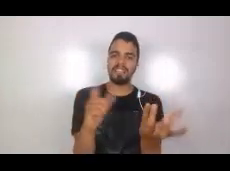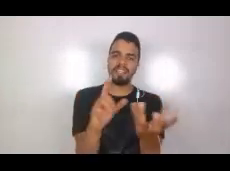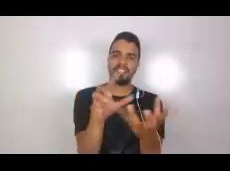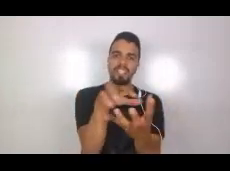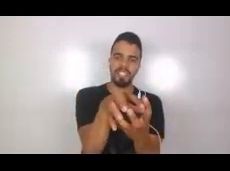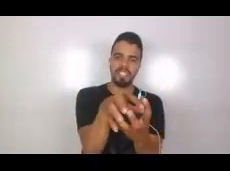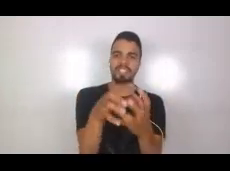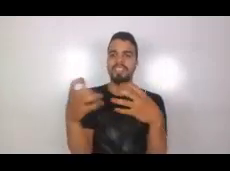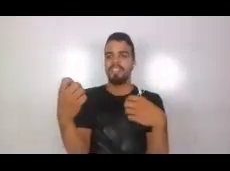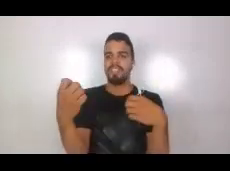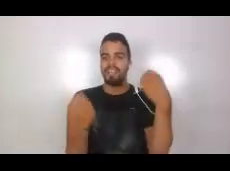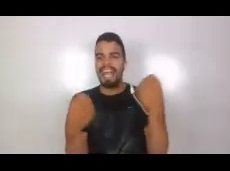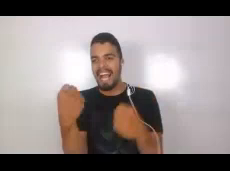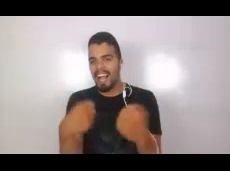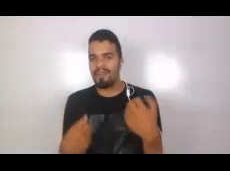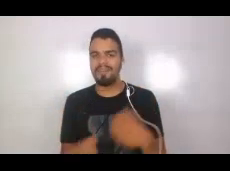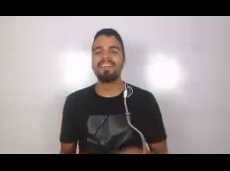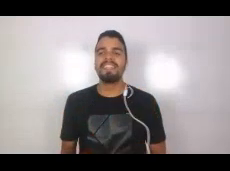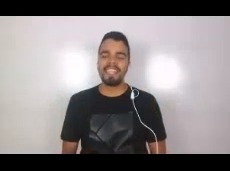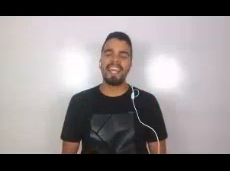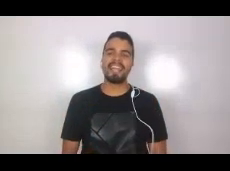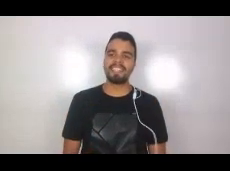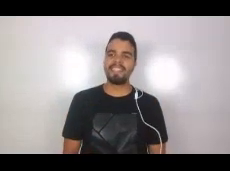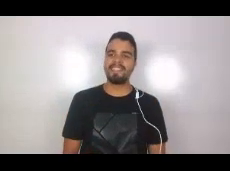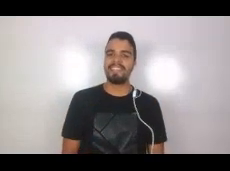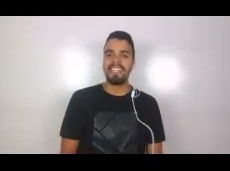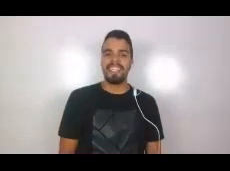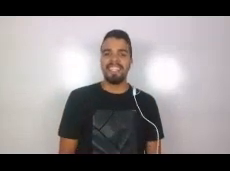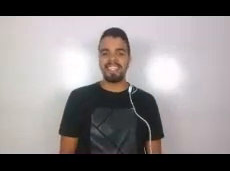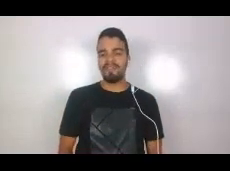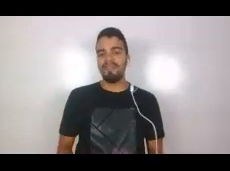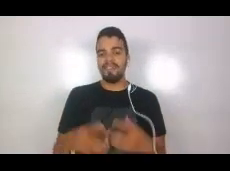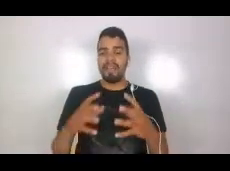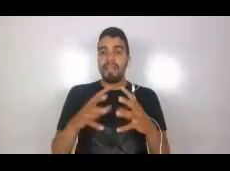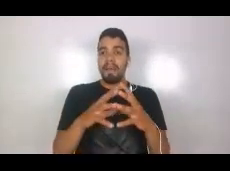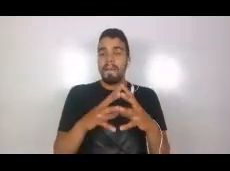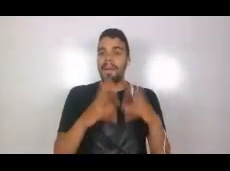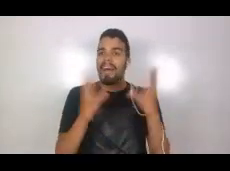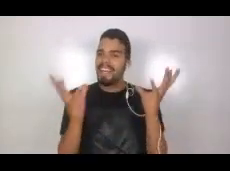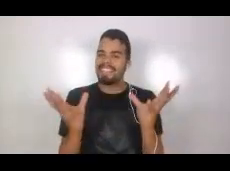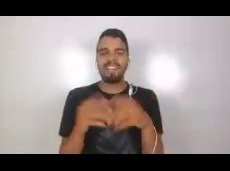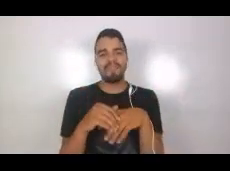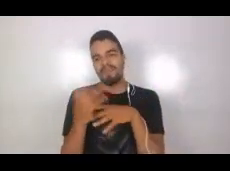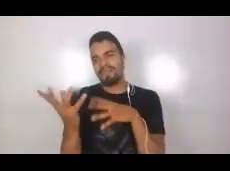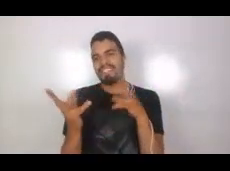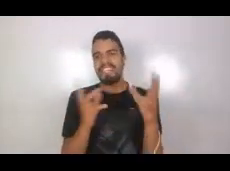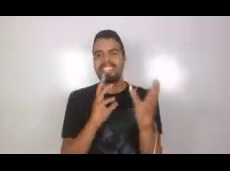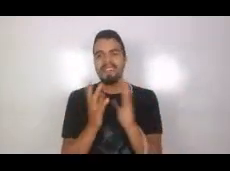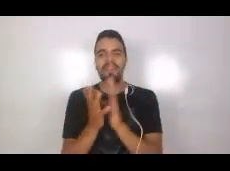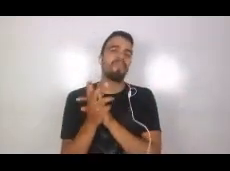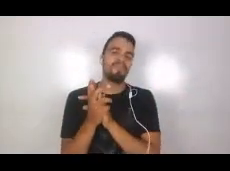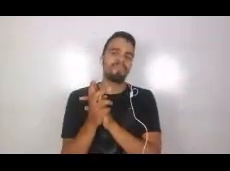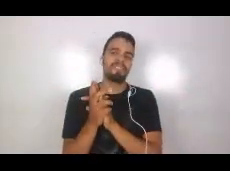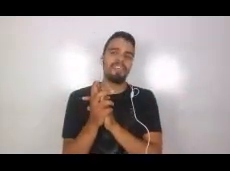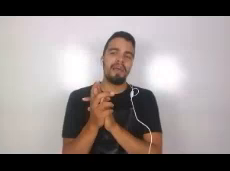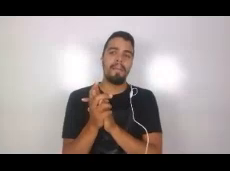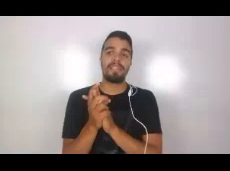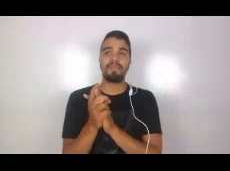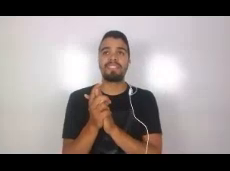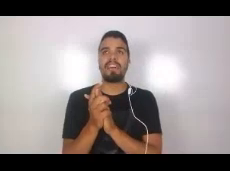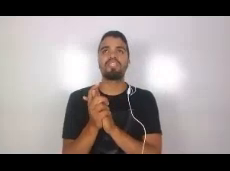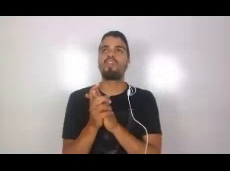está tudo relacionado. Dirigir, carro, tem relação. Então, mas nem todos os sinais são icônicos,